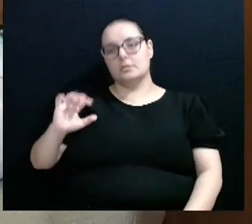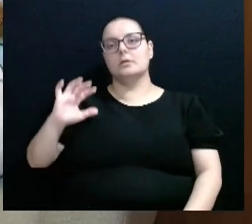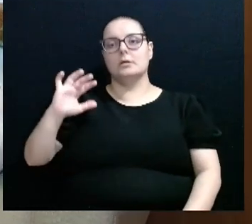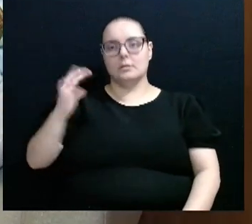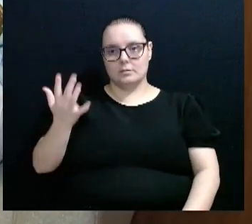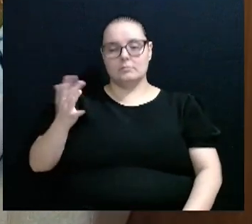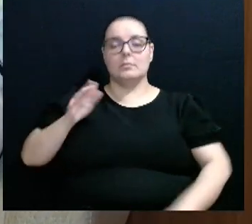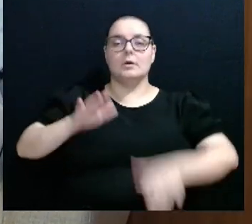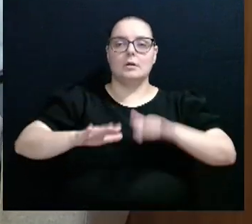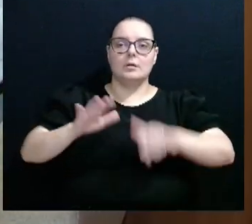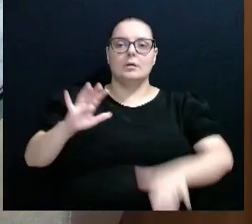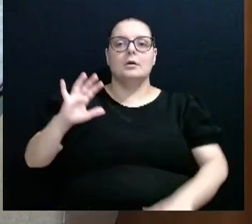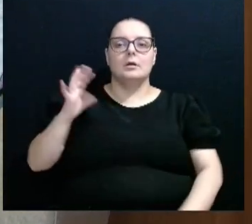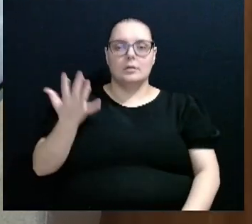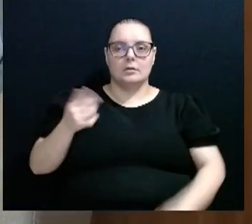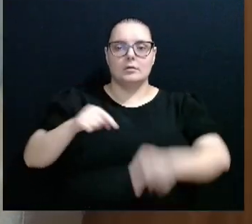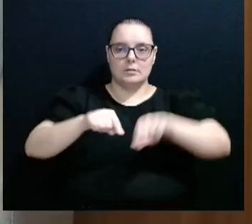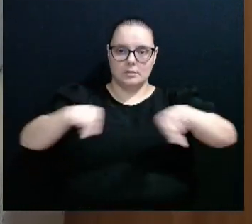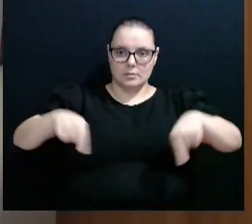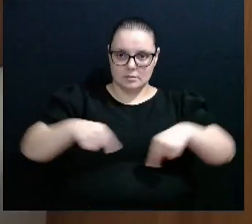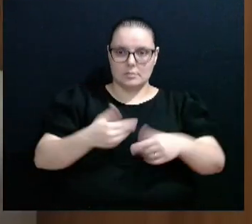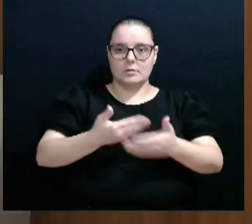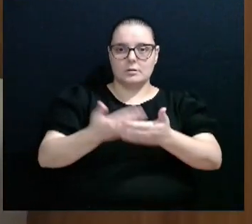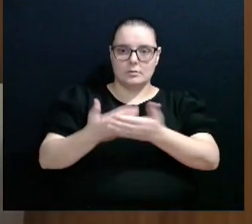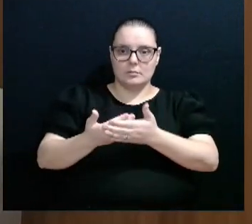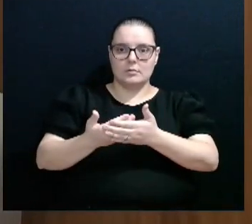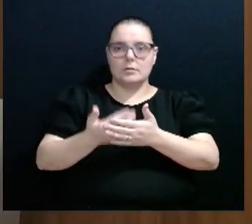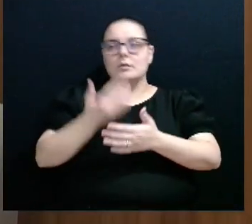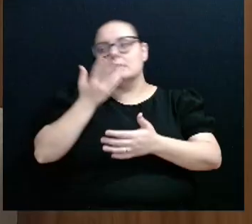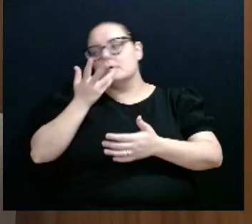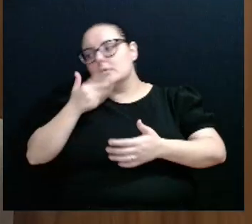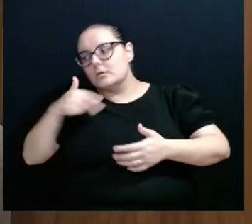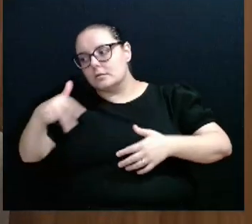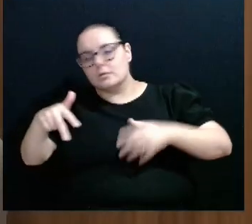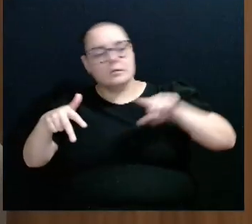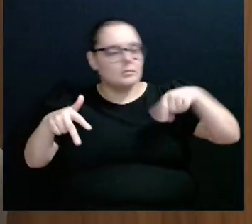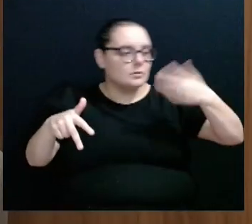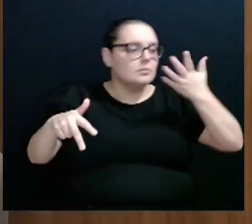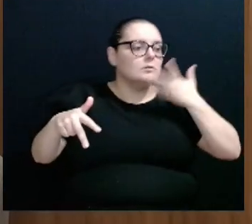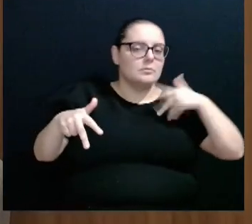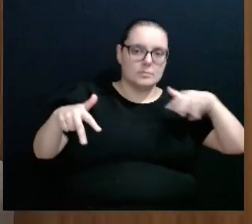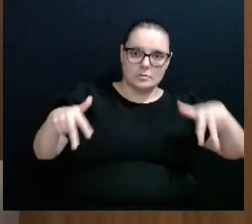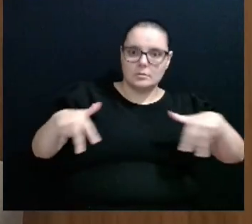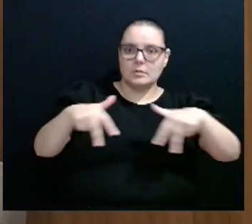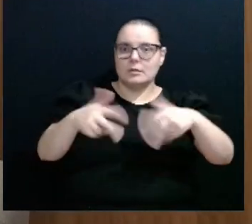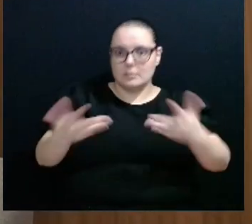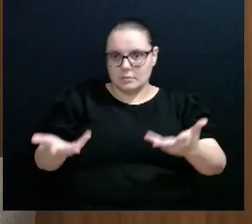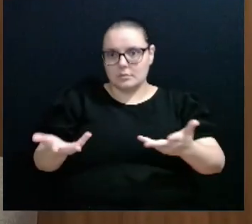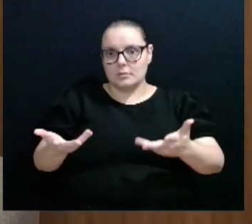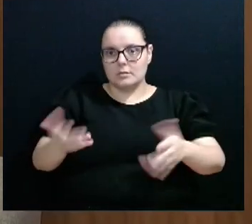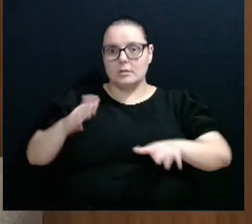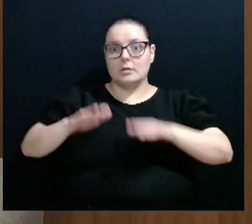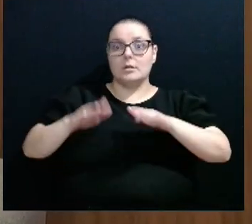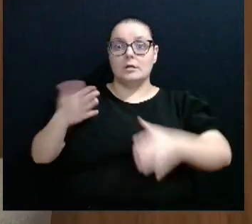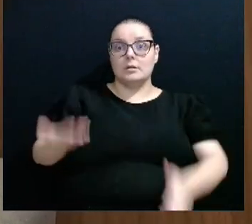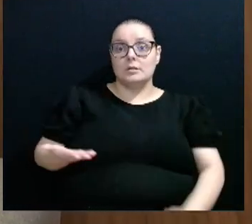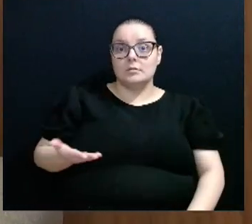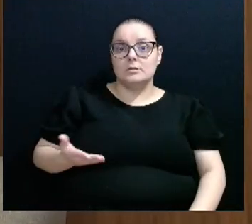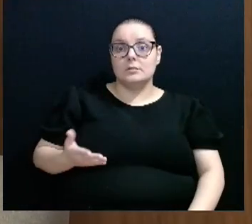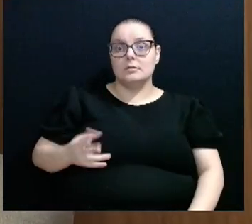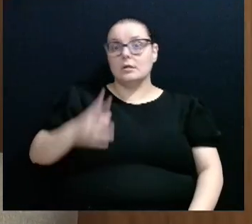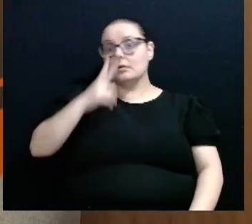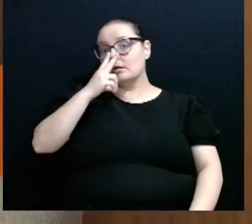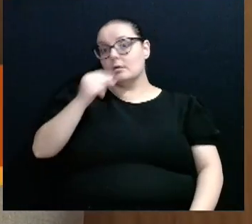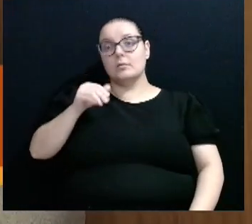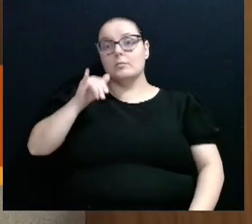na sala de aula, criança com a criança ali. Às Isso. vezes a criança vem, sabe que às vezes as crianças vêm de uma van e acontece na